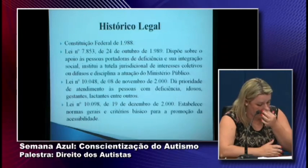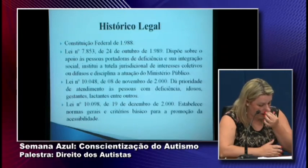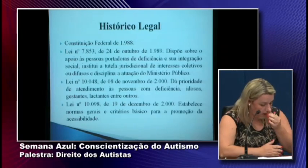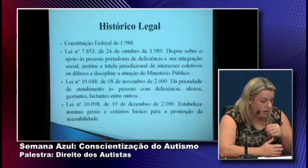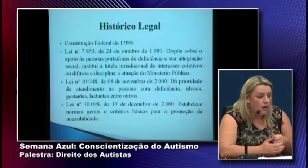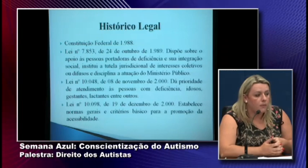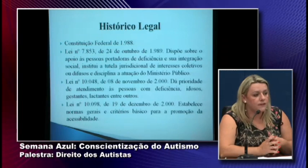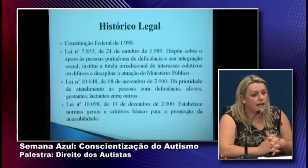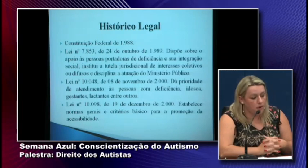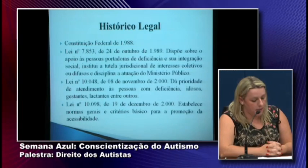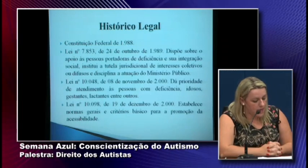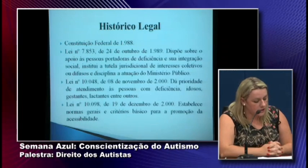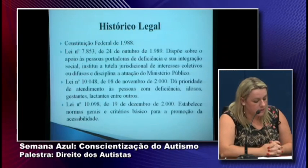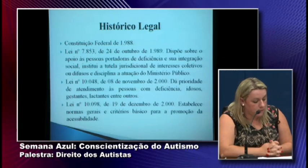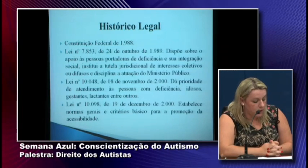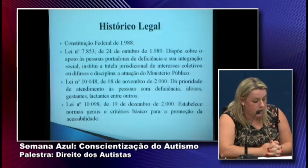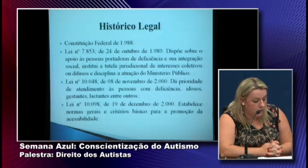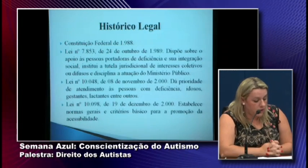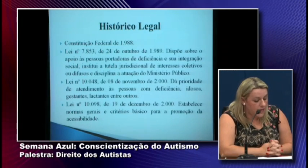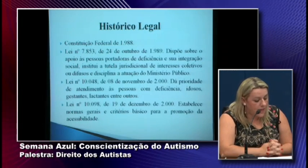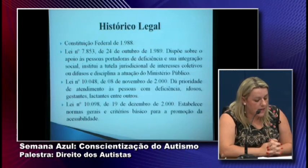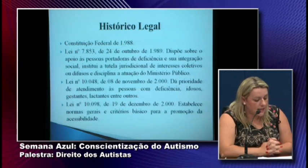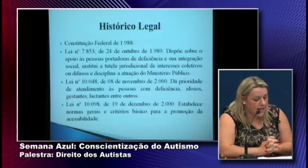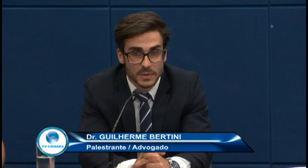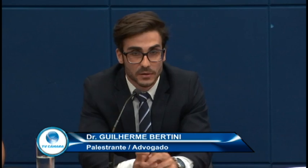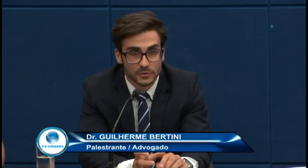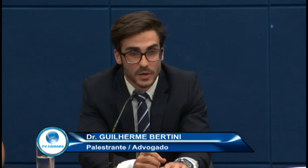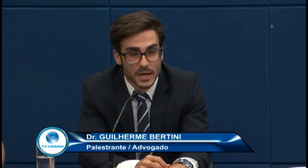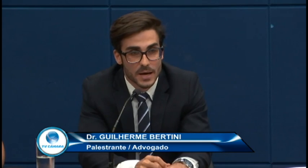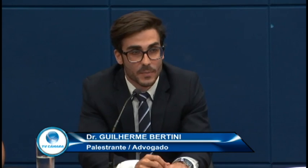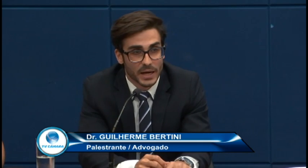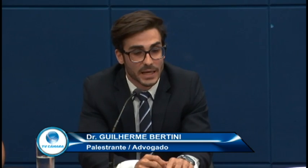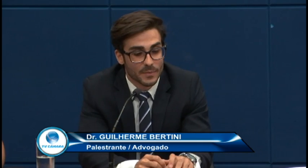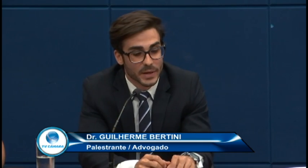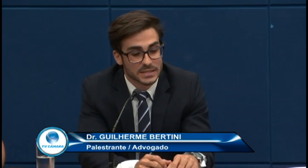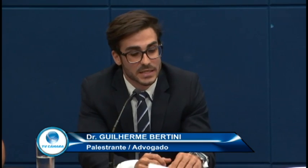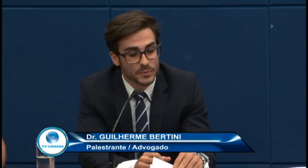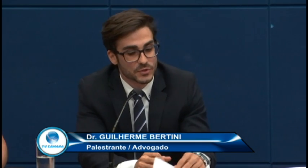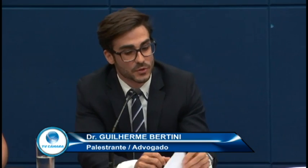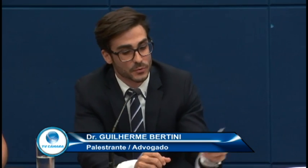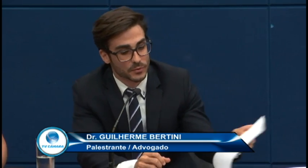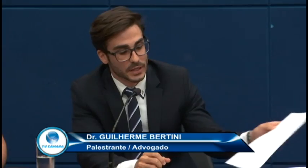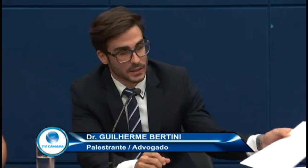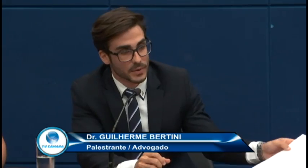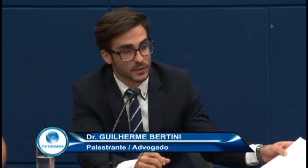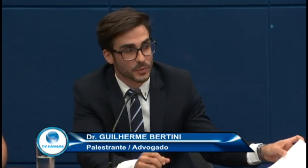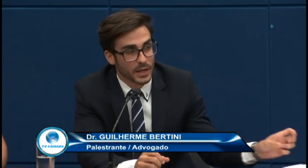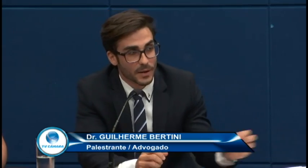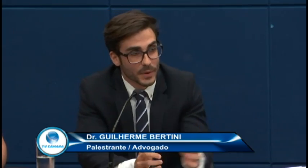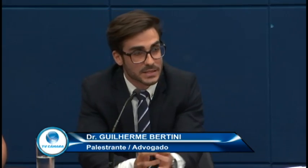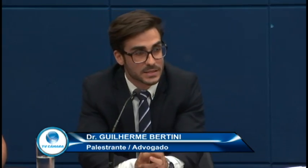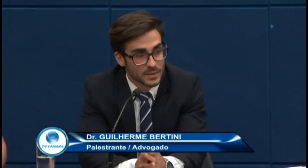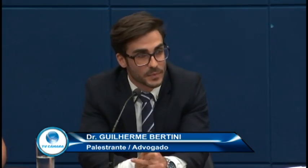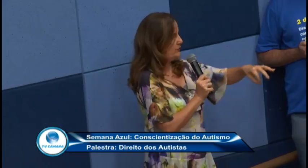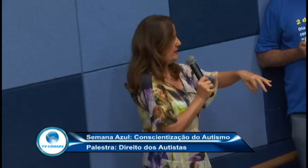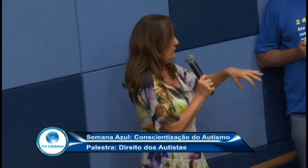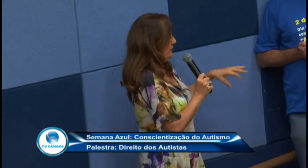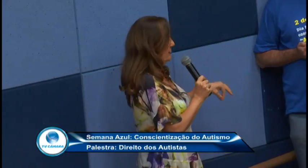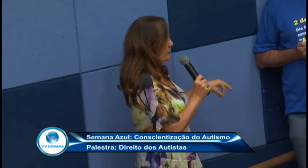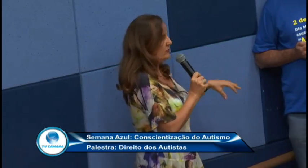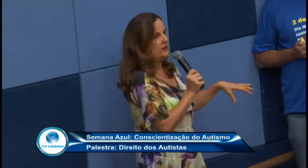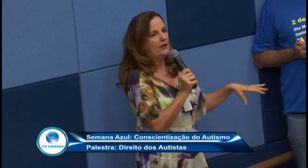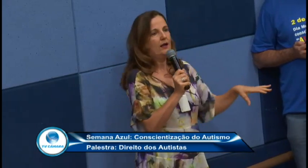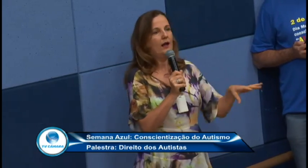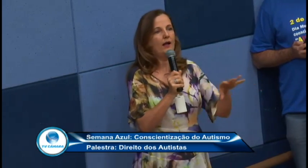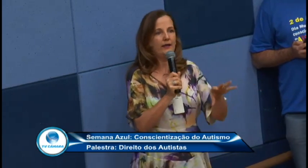A descoberta do autismo traz junto também entraves jurídicos que os representantes de entidades, pais e professores precisam lidar.